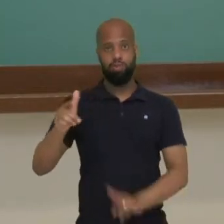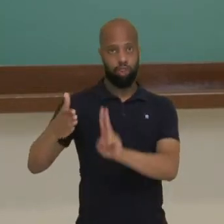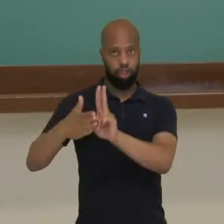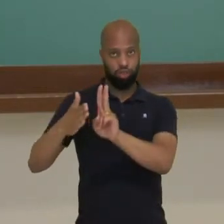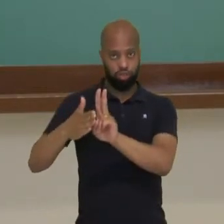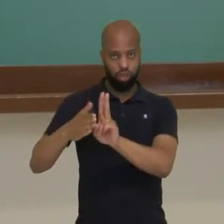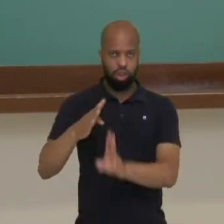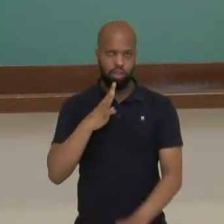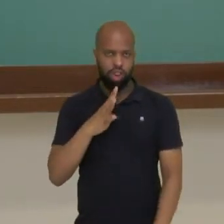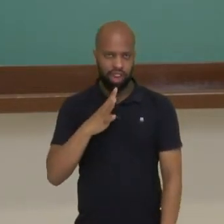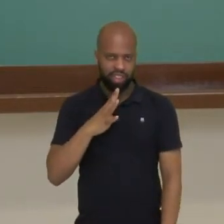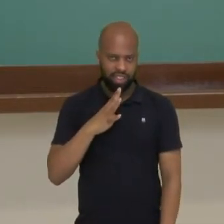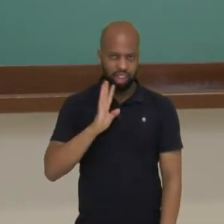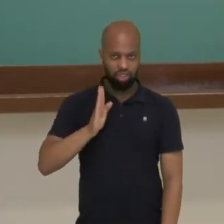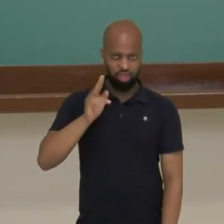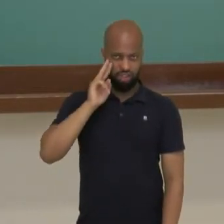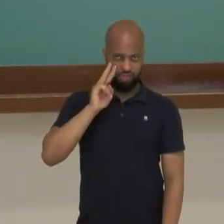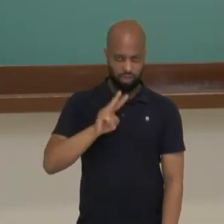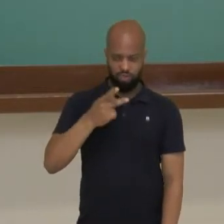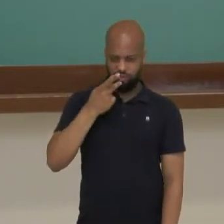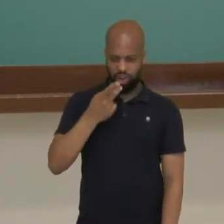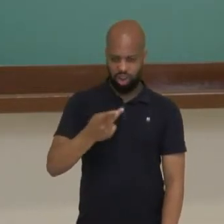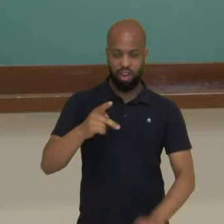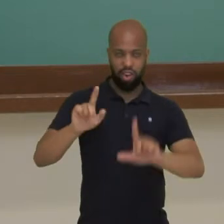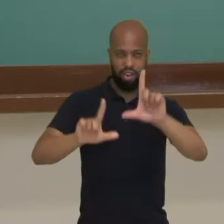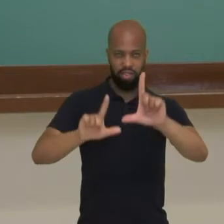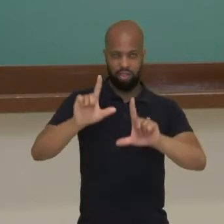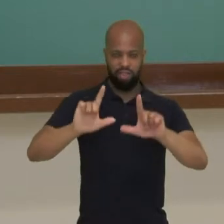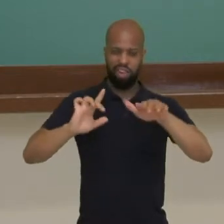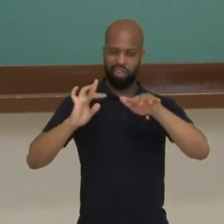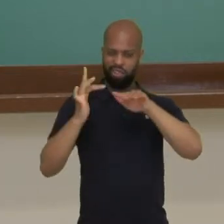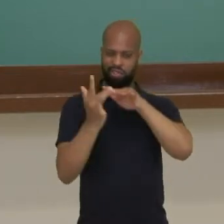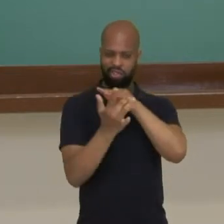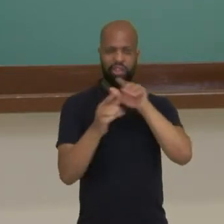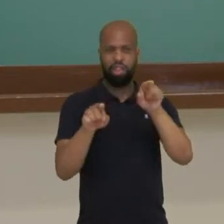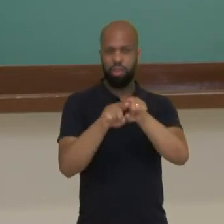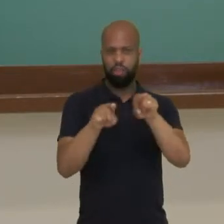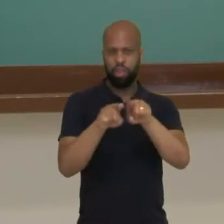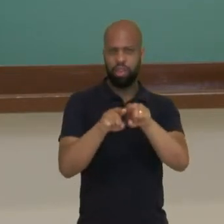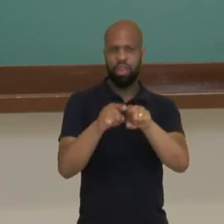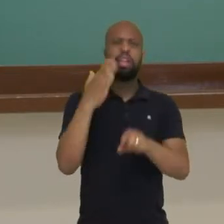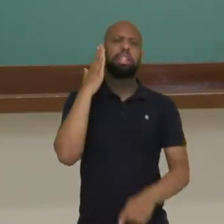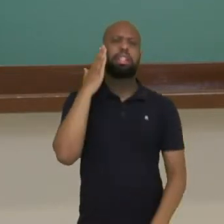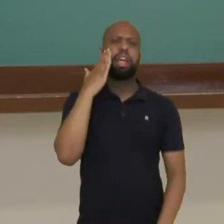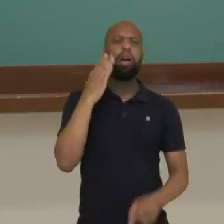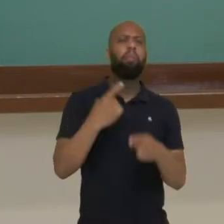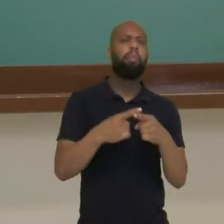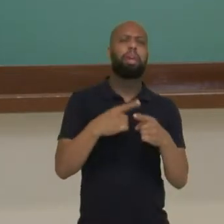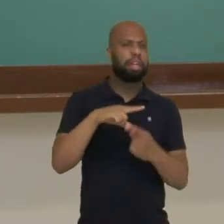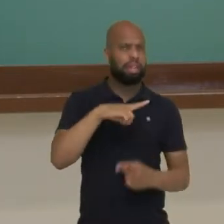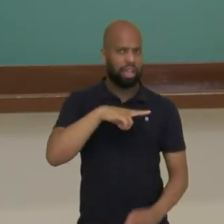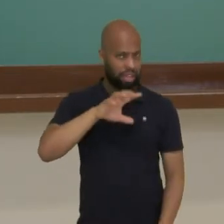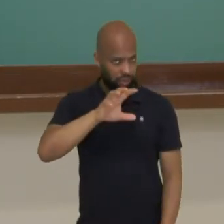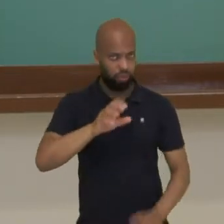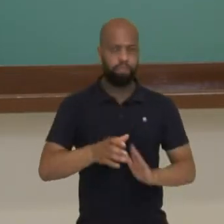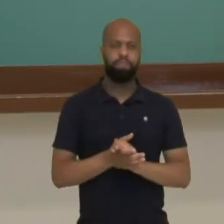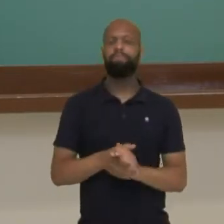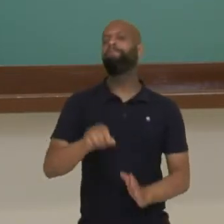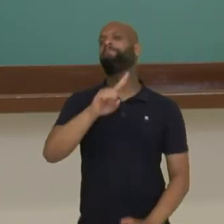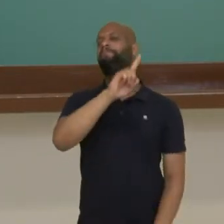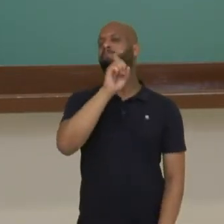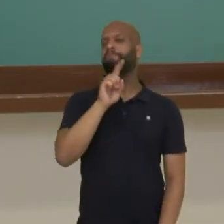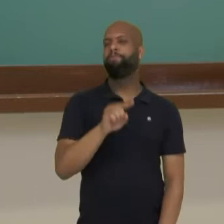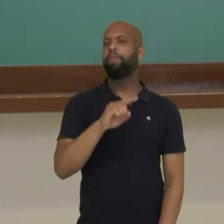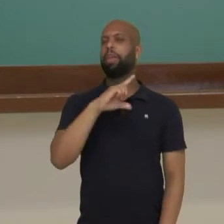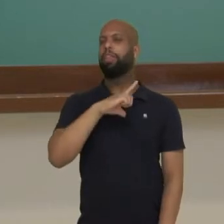ritual indígena? Seja pela TV, nas redes sociais, sabe para que servem os rituais indígenas? Será que eles têm